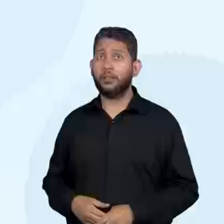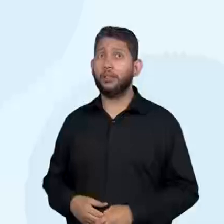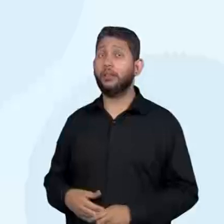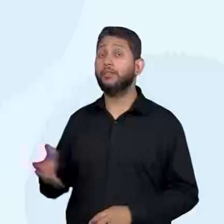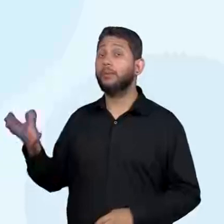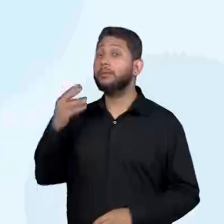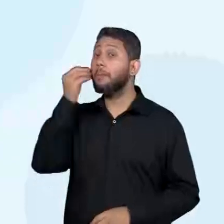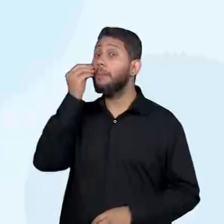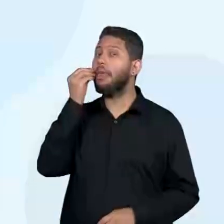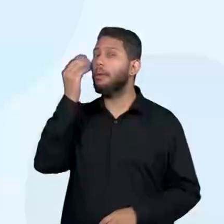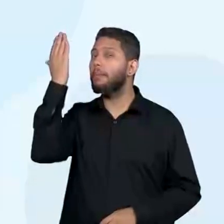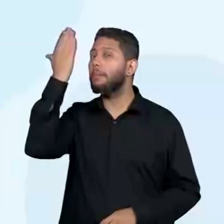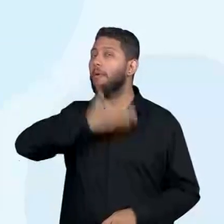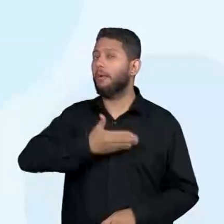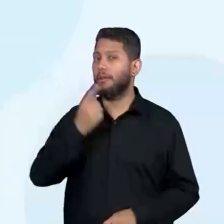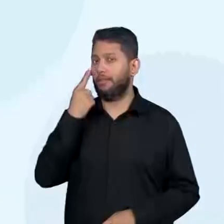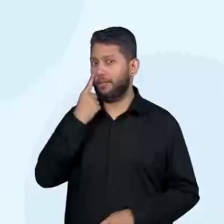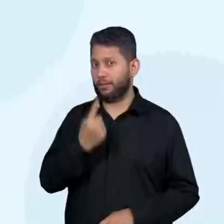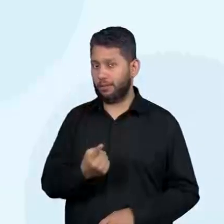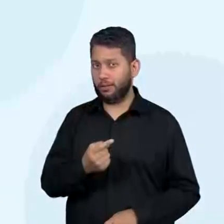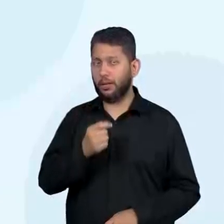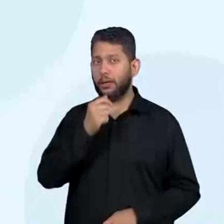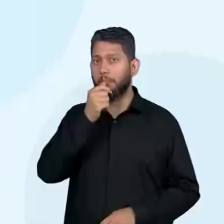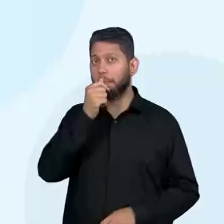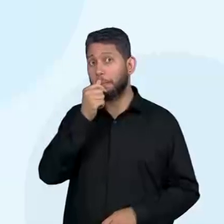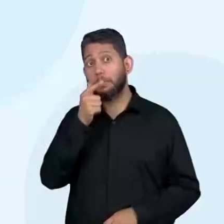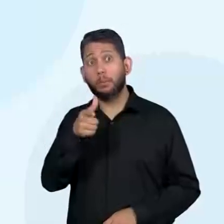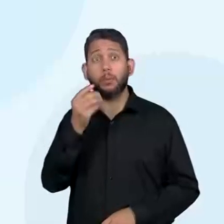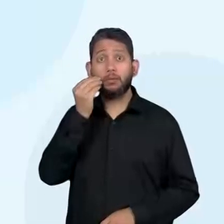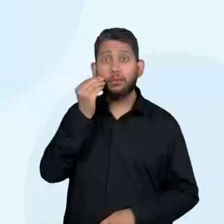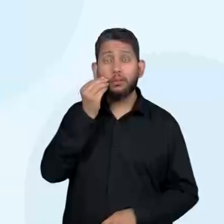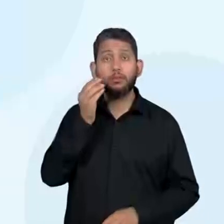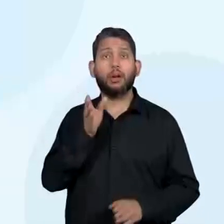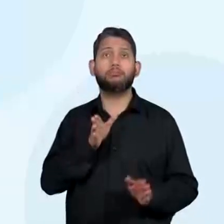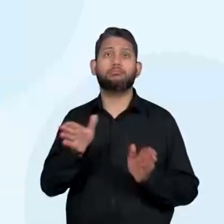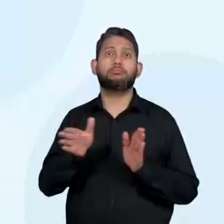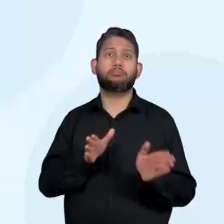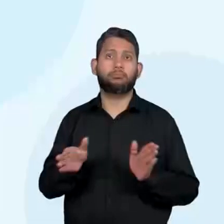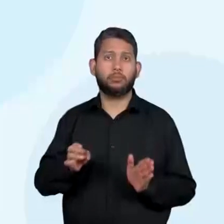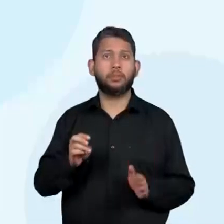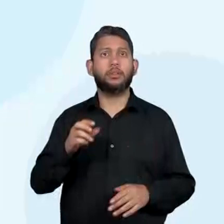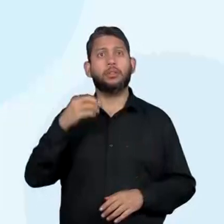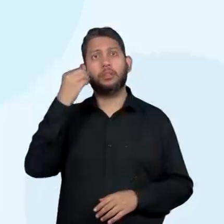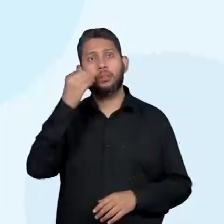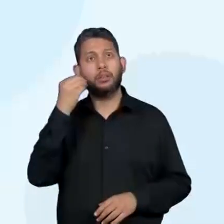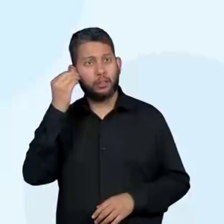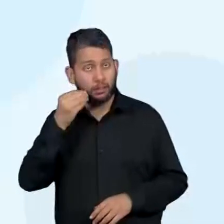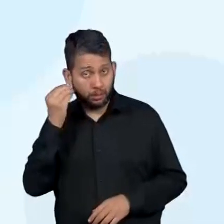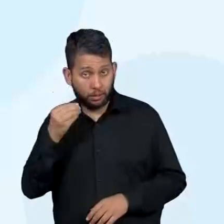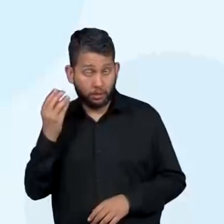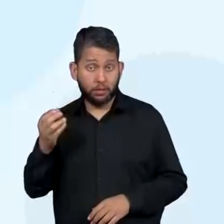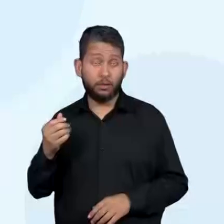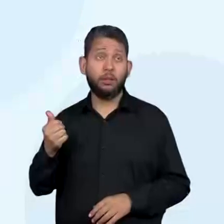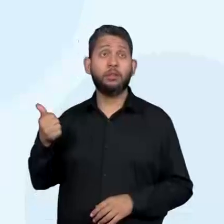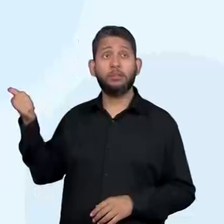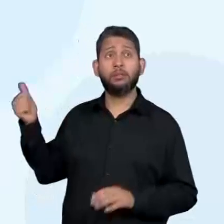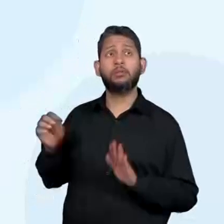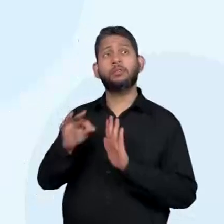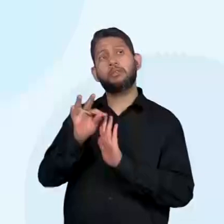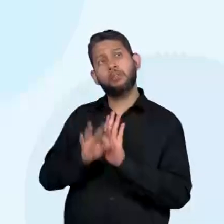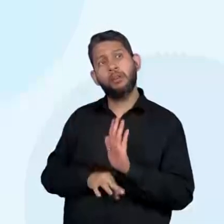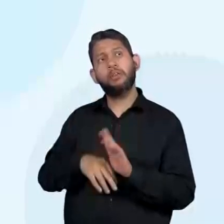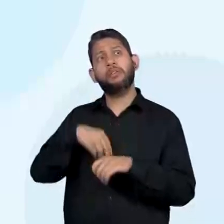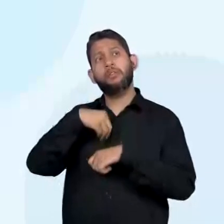um experimento. Na verdade, aqui uma opção aí para que vocês possam fazer um experimento. Tem um texto instrucional